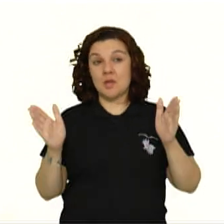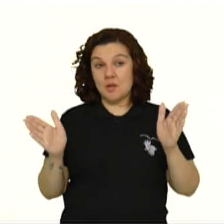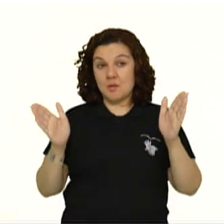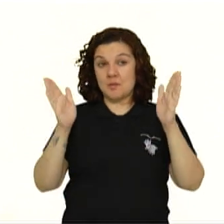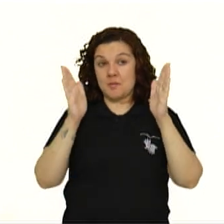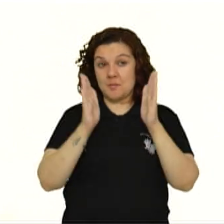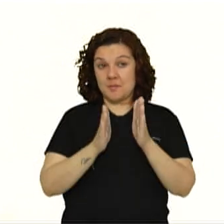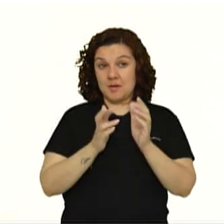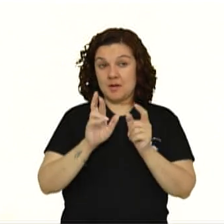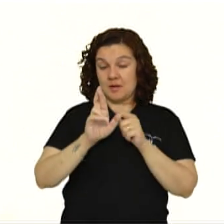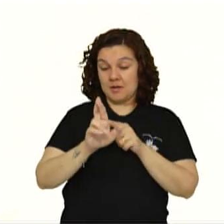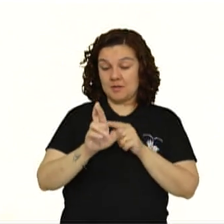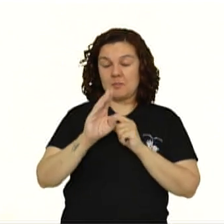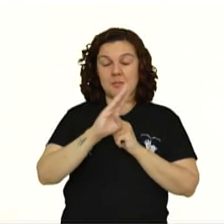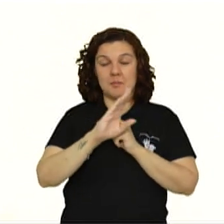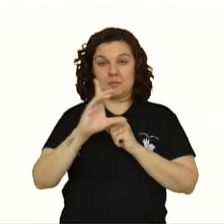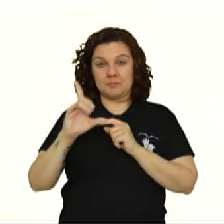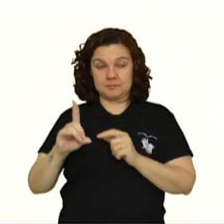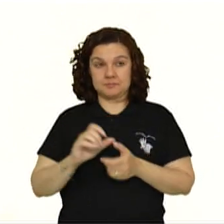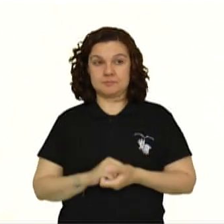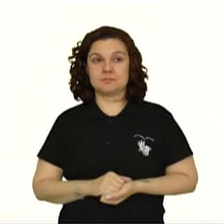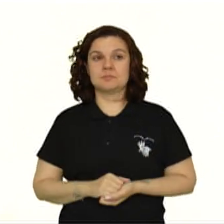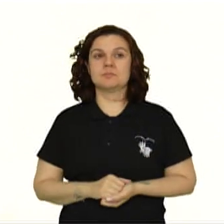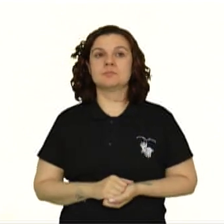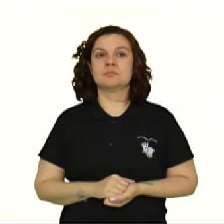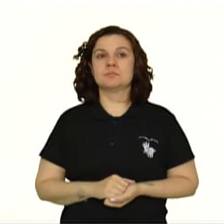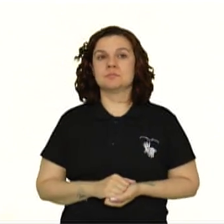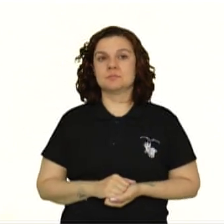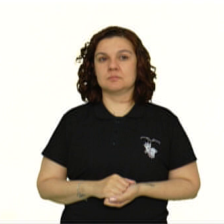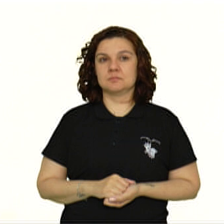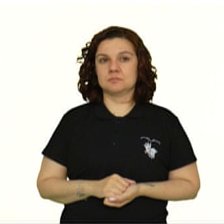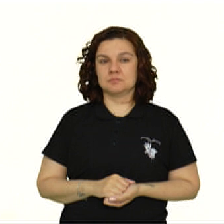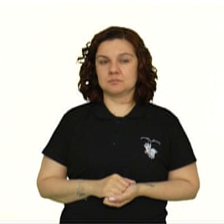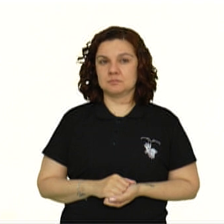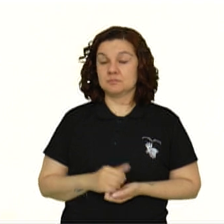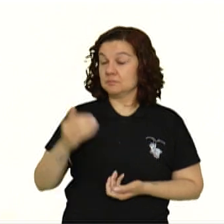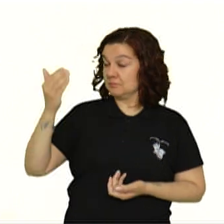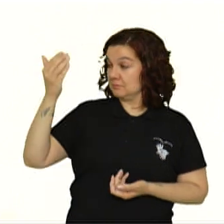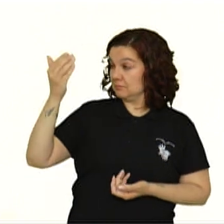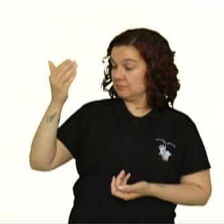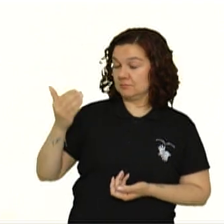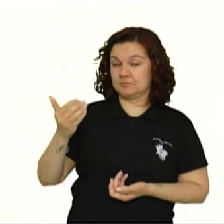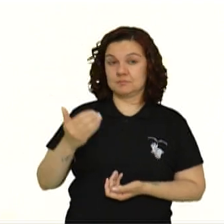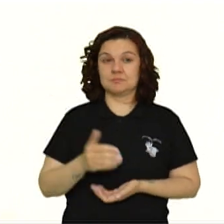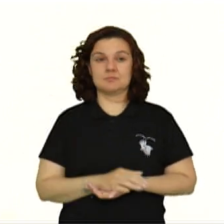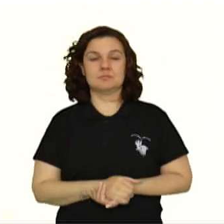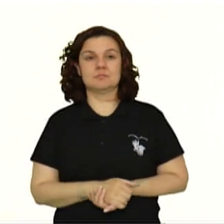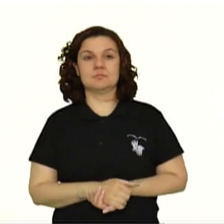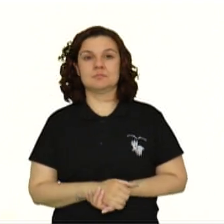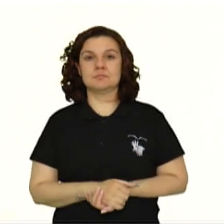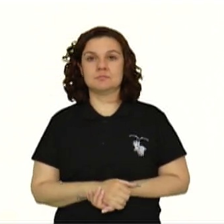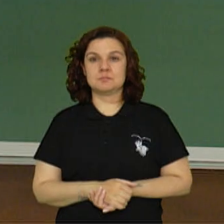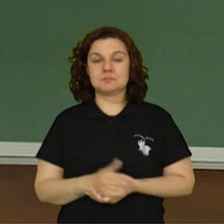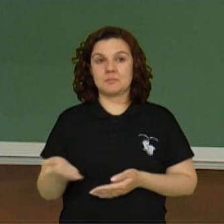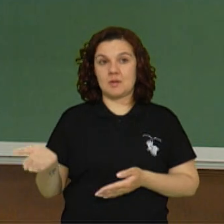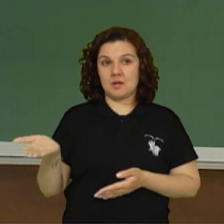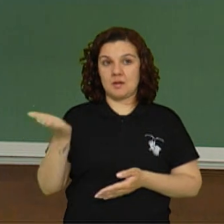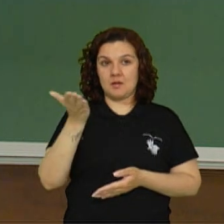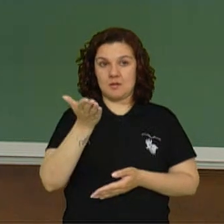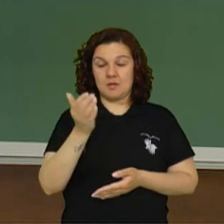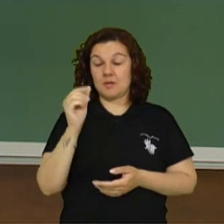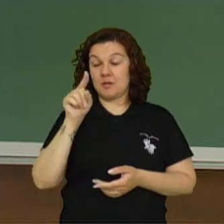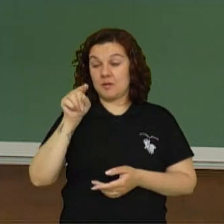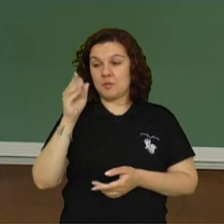menor razão entre o lado e a medida BD. Está ali do slide anterior a medida do lado, lá